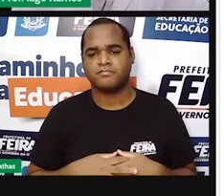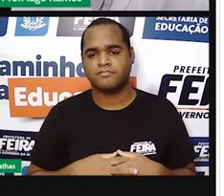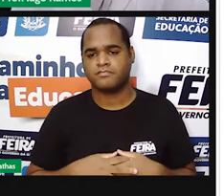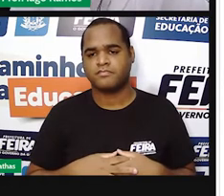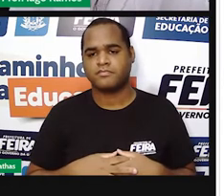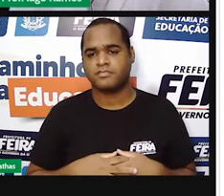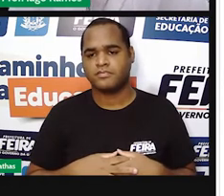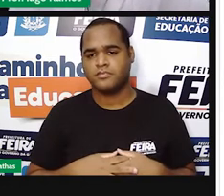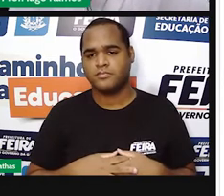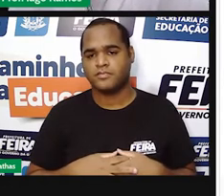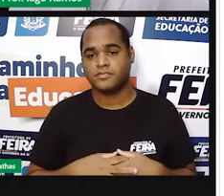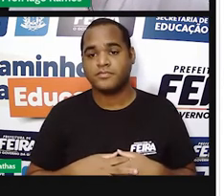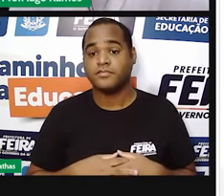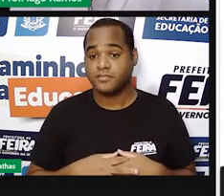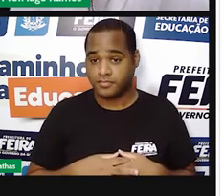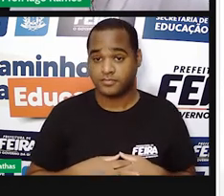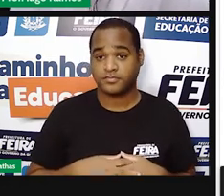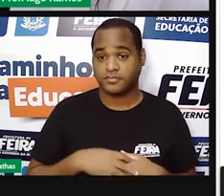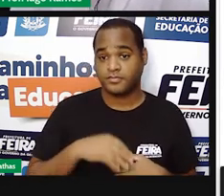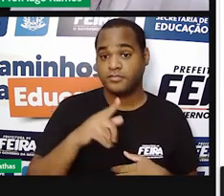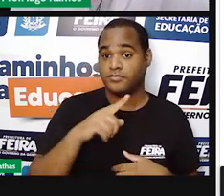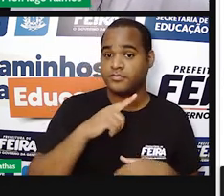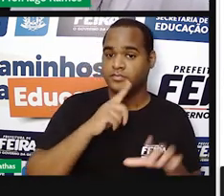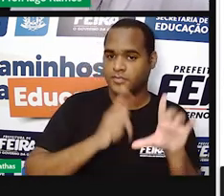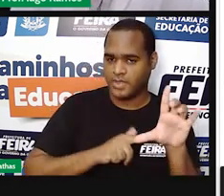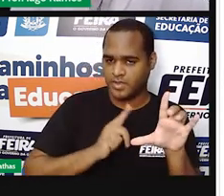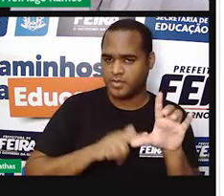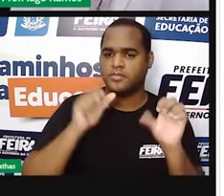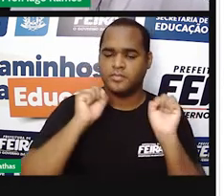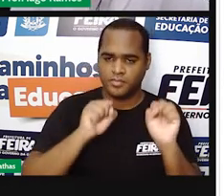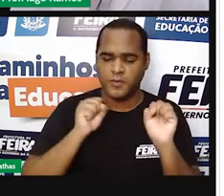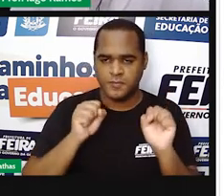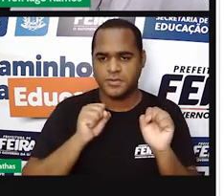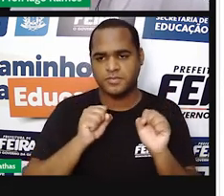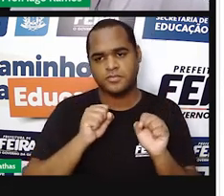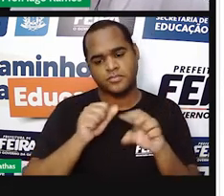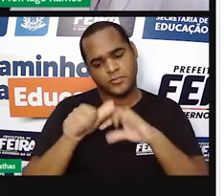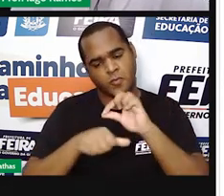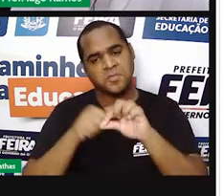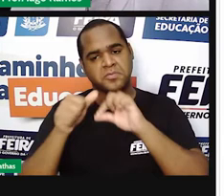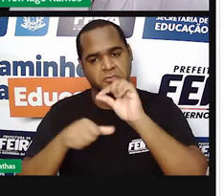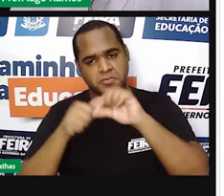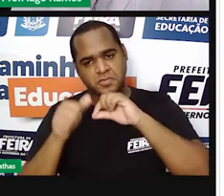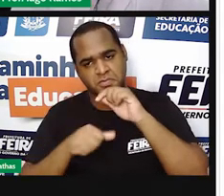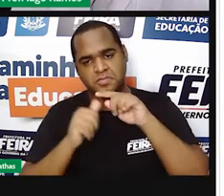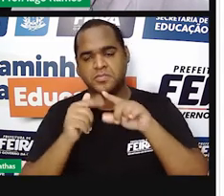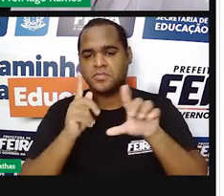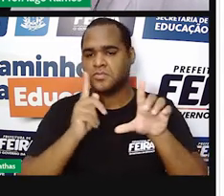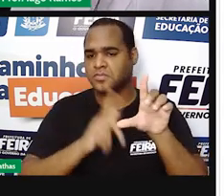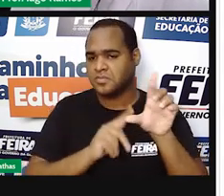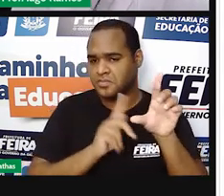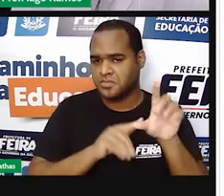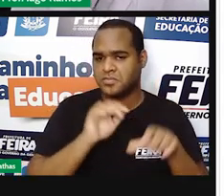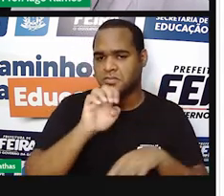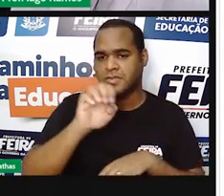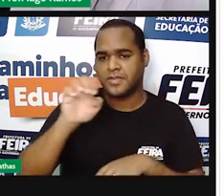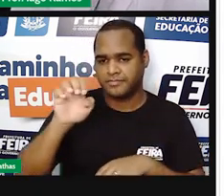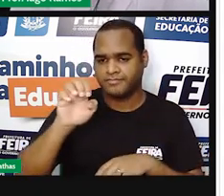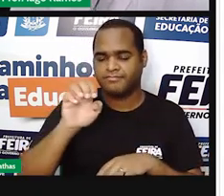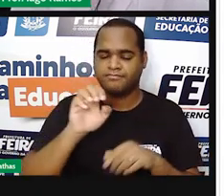veja que as letras podem repetir podem tá veja aqui ó repetição de letra mesma letra letra e